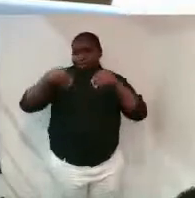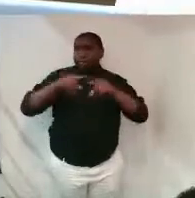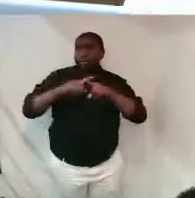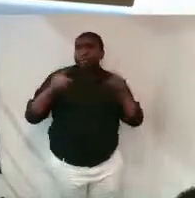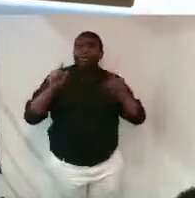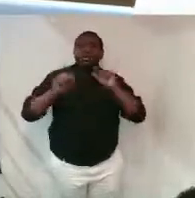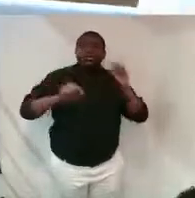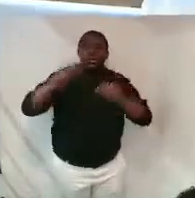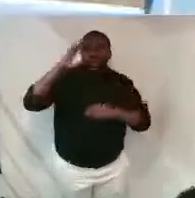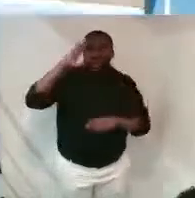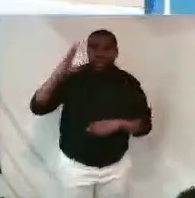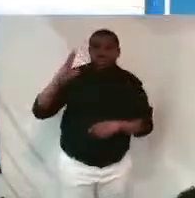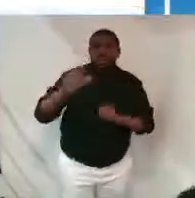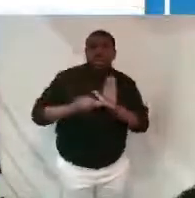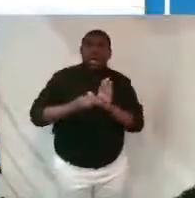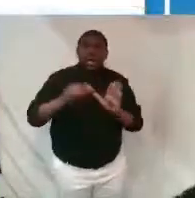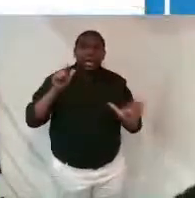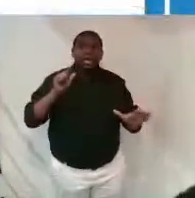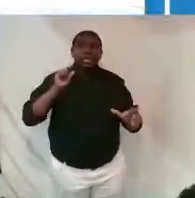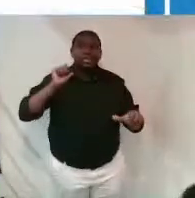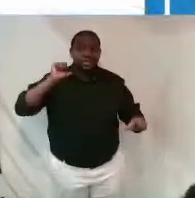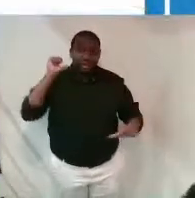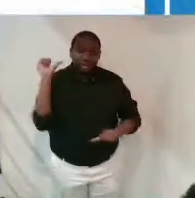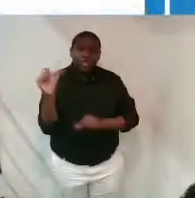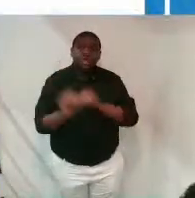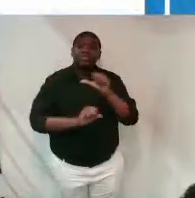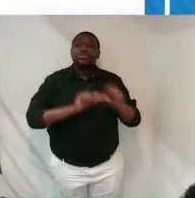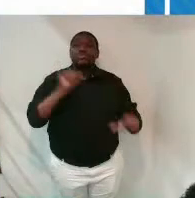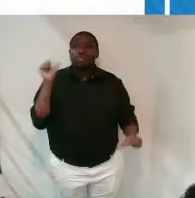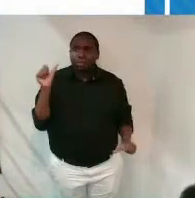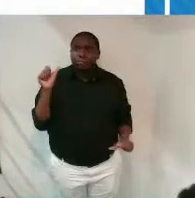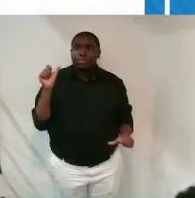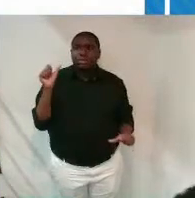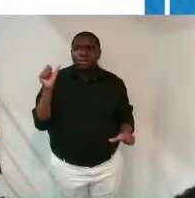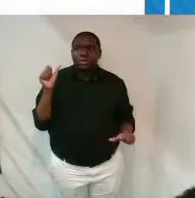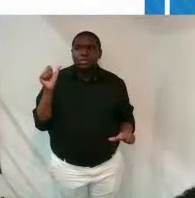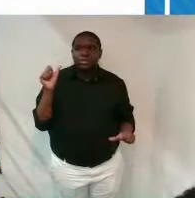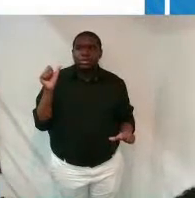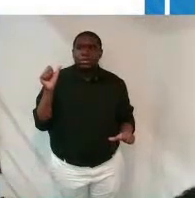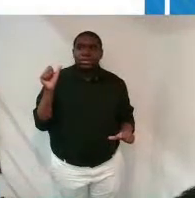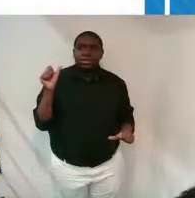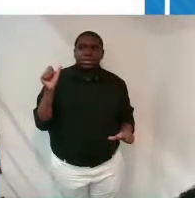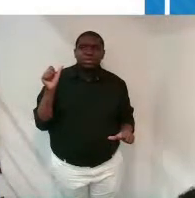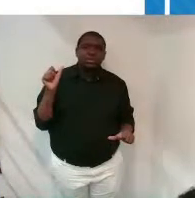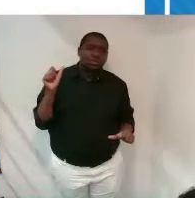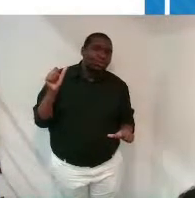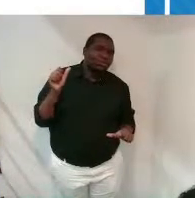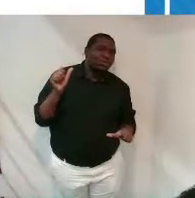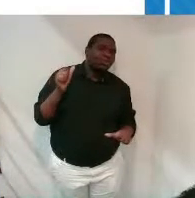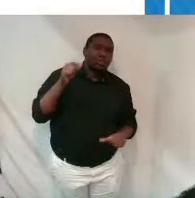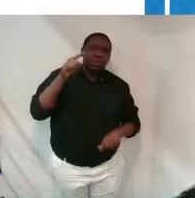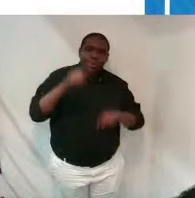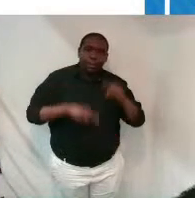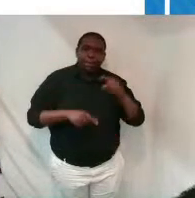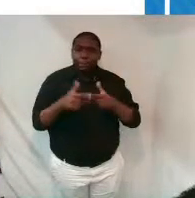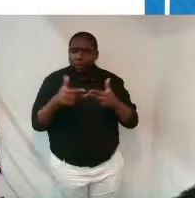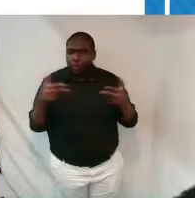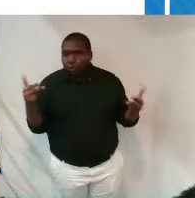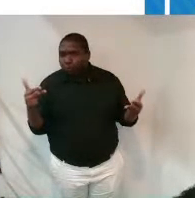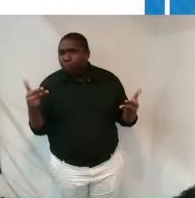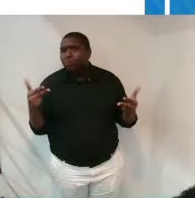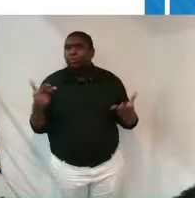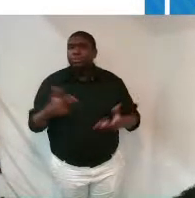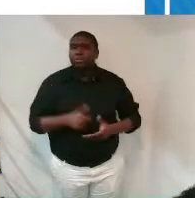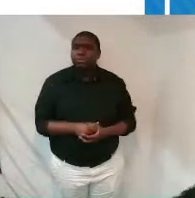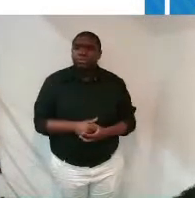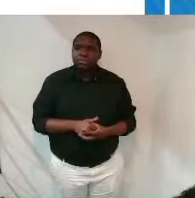matéria-prima antes da transformação, da exploração da matéria-prima, transformação dela no bem em um produto, que parte dele é